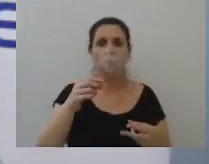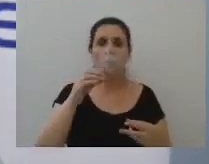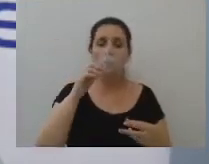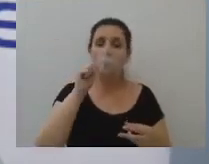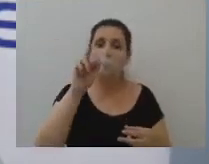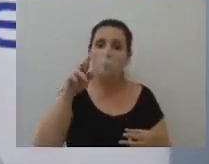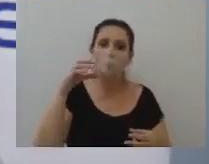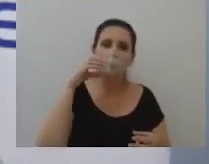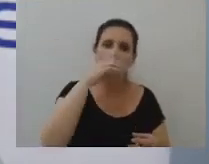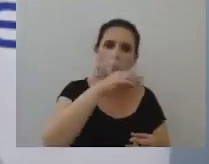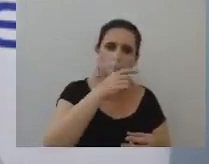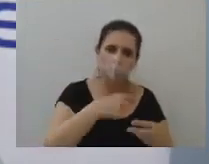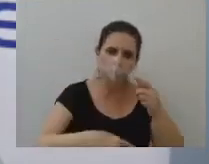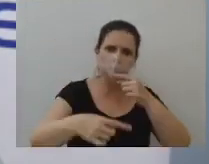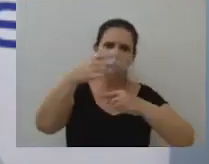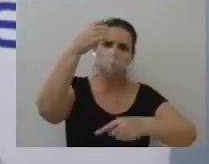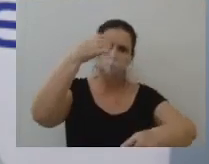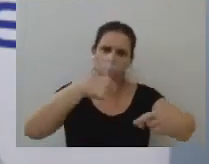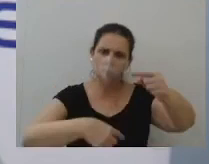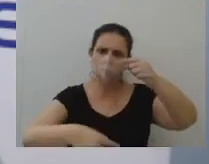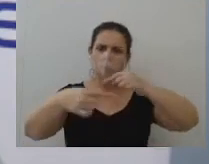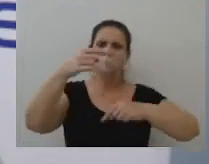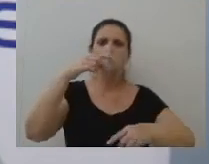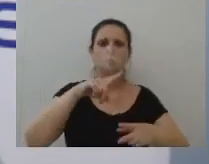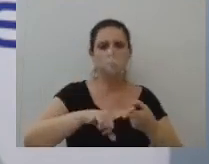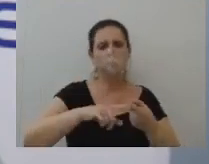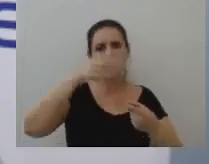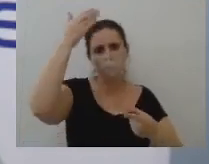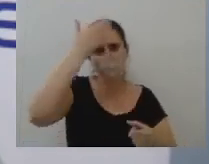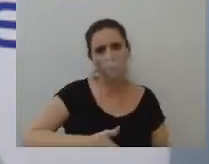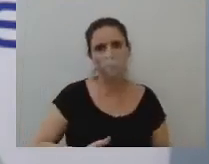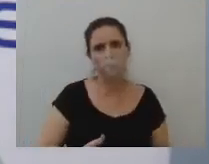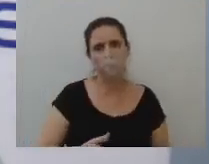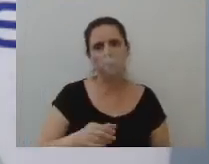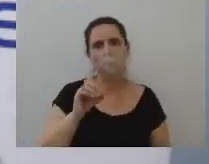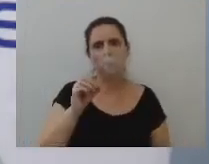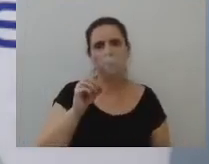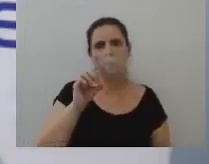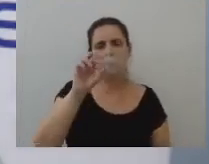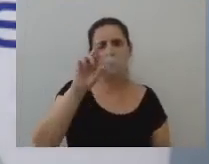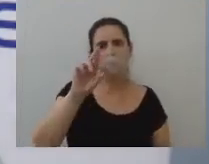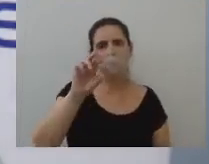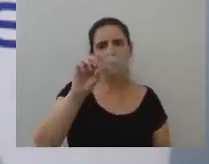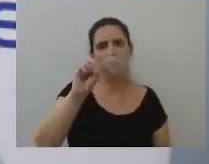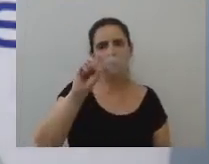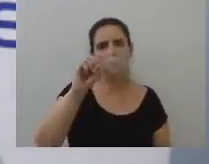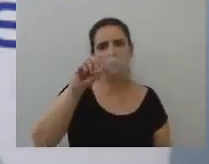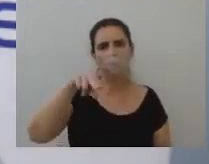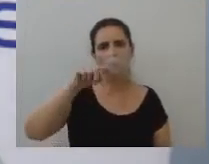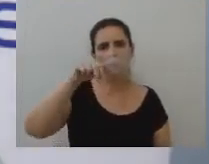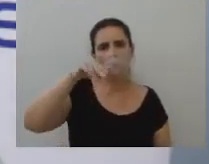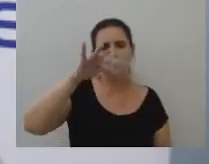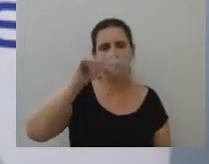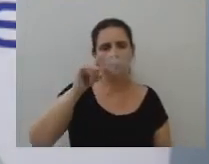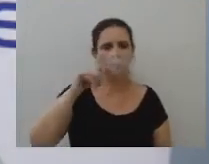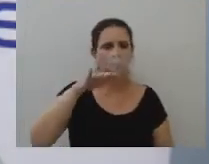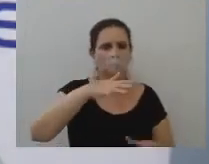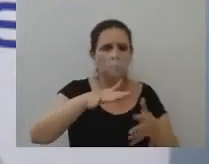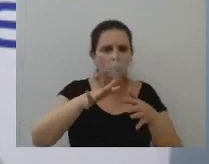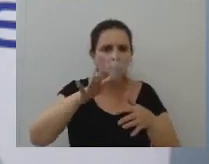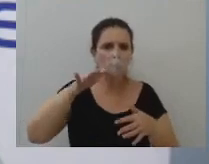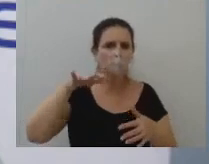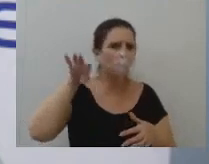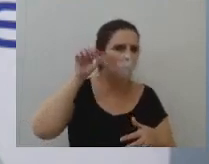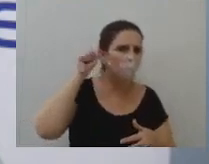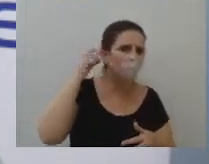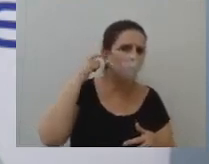fluir por esse tubo, e eu também provo a vocês a ressonância, a onda de vibração que ele tem.